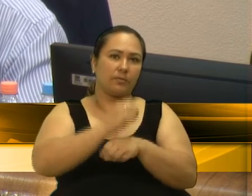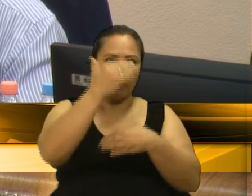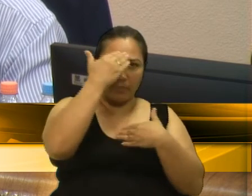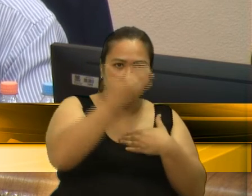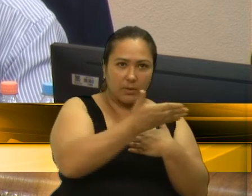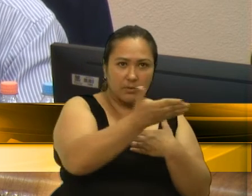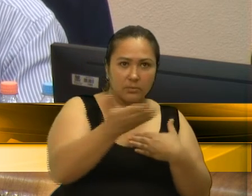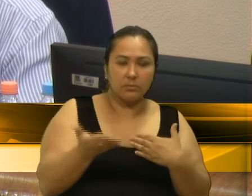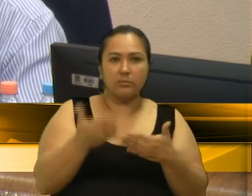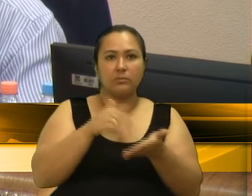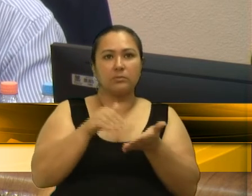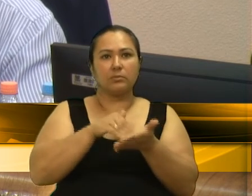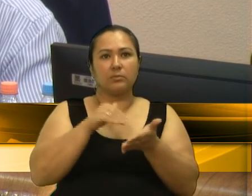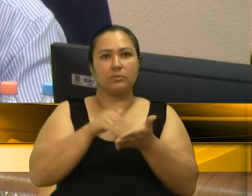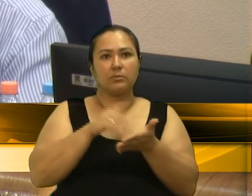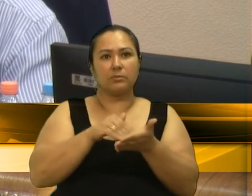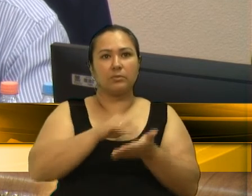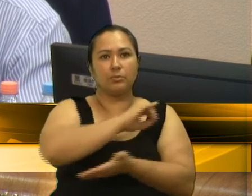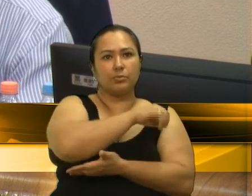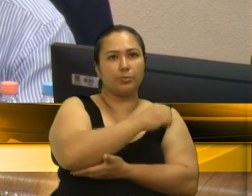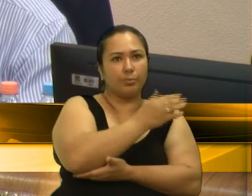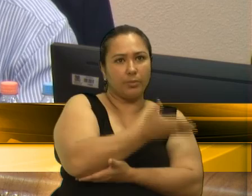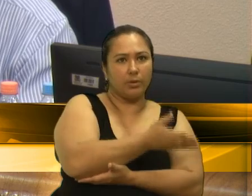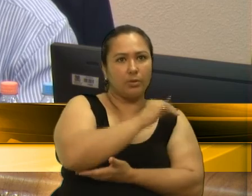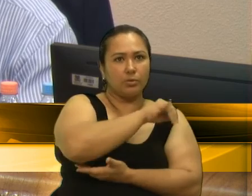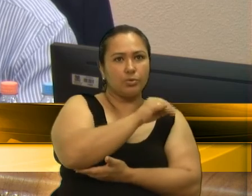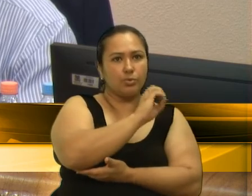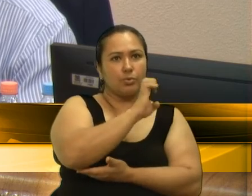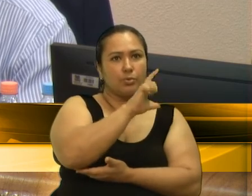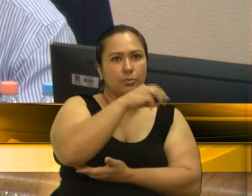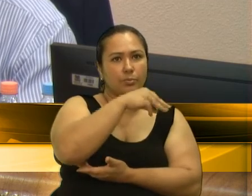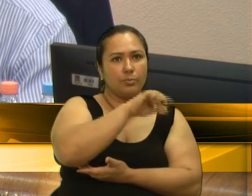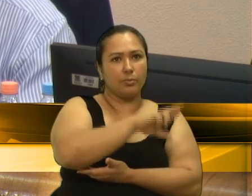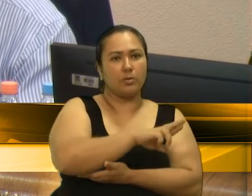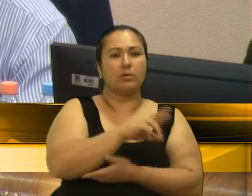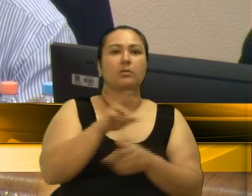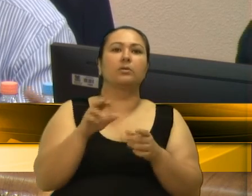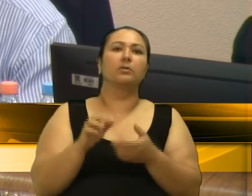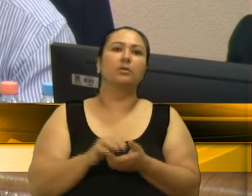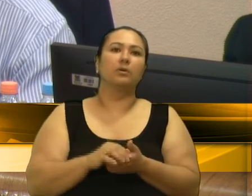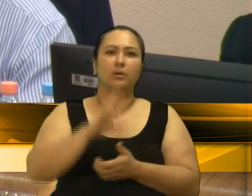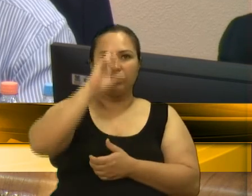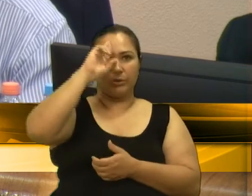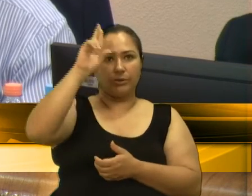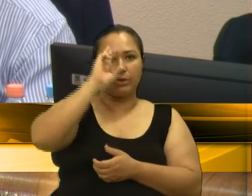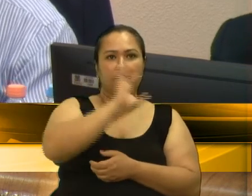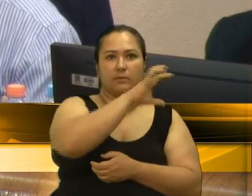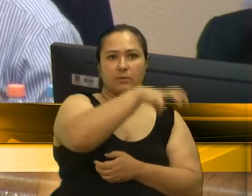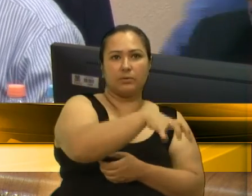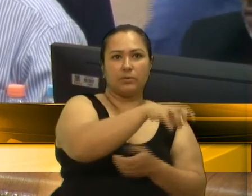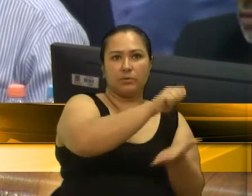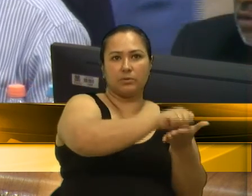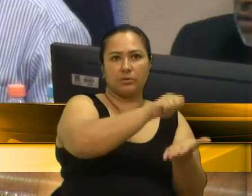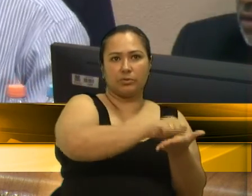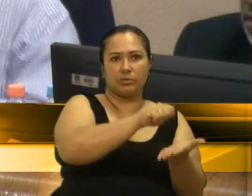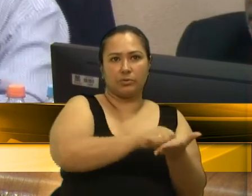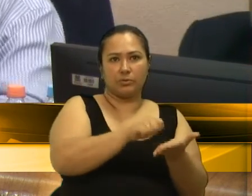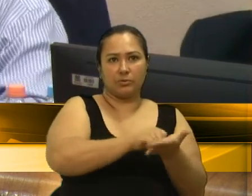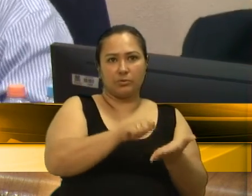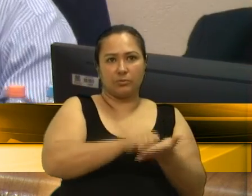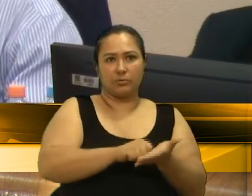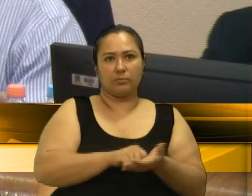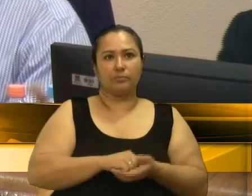ao secretário Jomir. Assinam Edivânia da Costa Ramos, chefe do setor de registros e revisão dos anais.